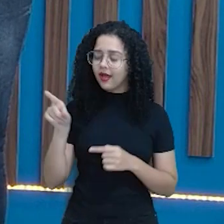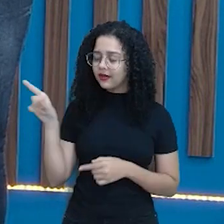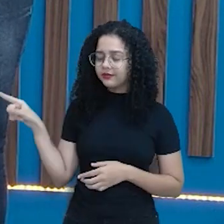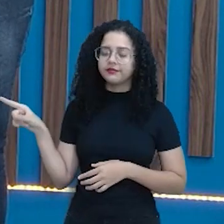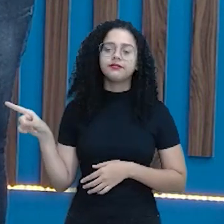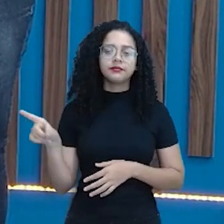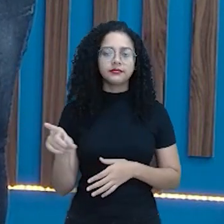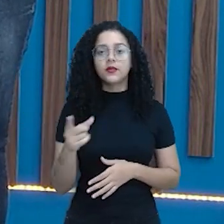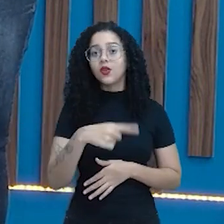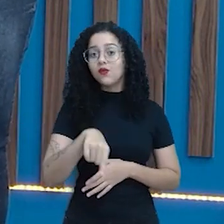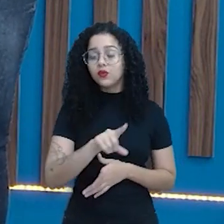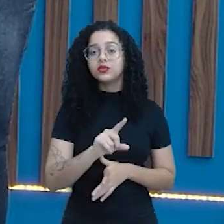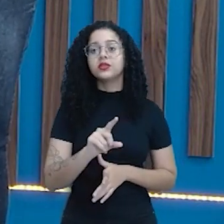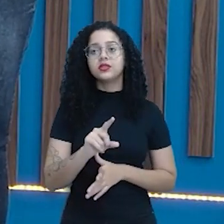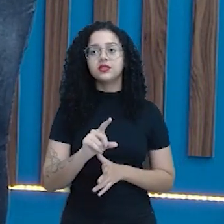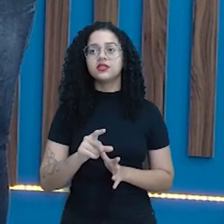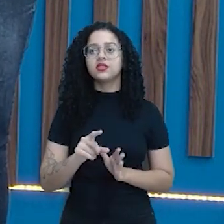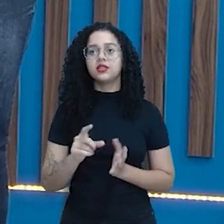listar